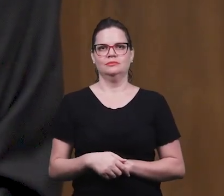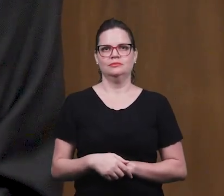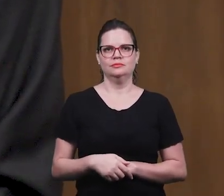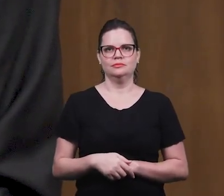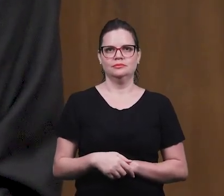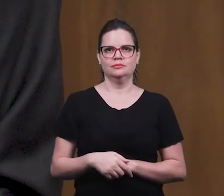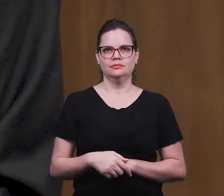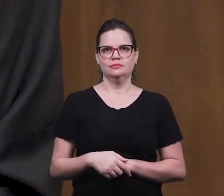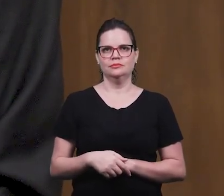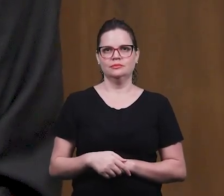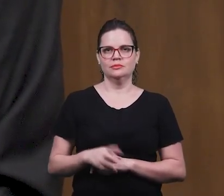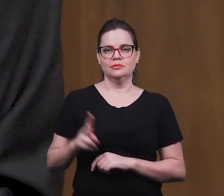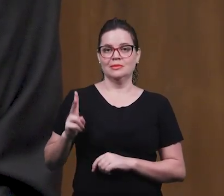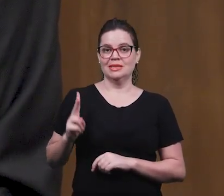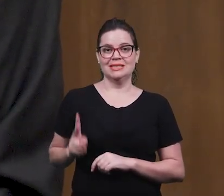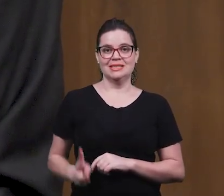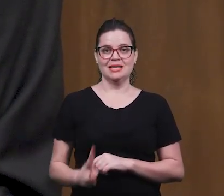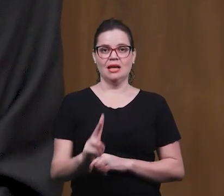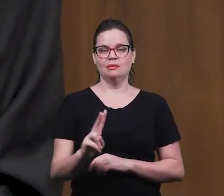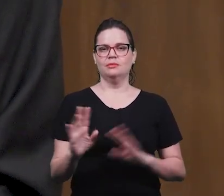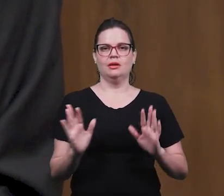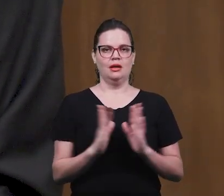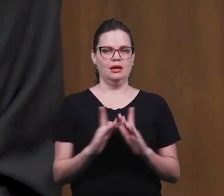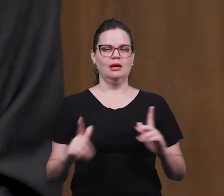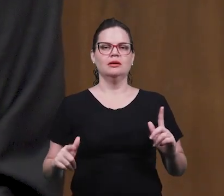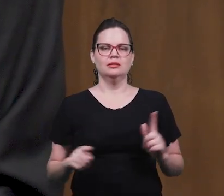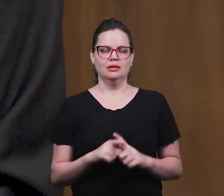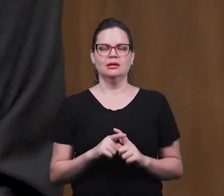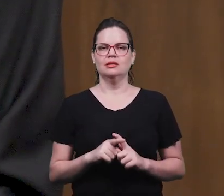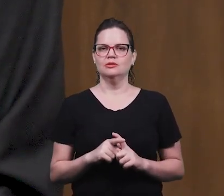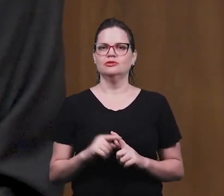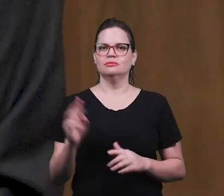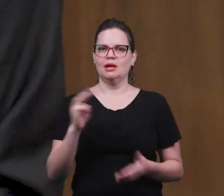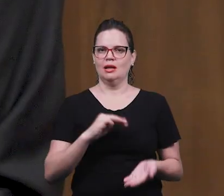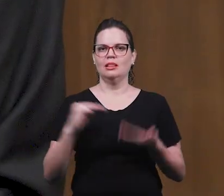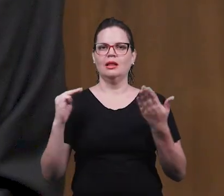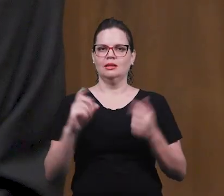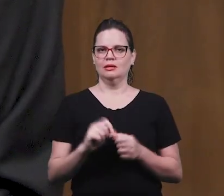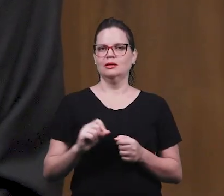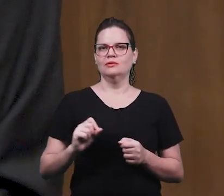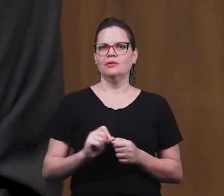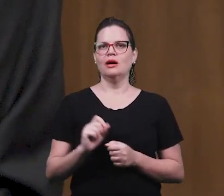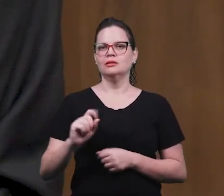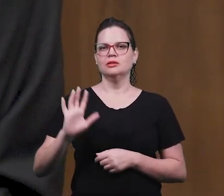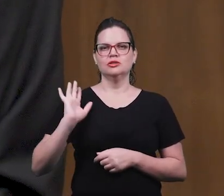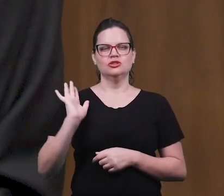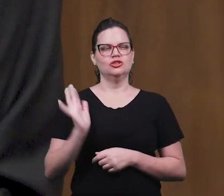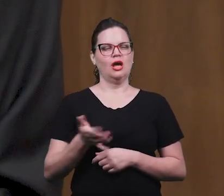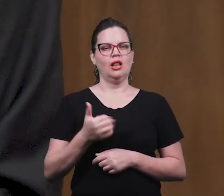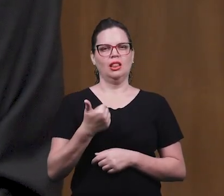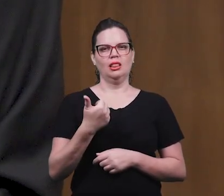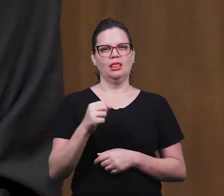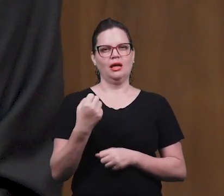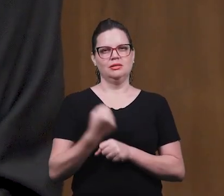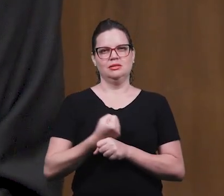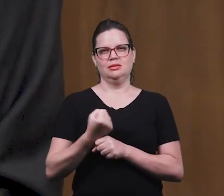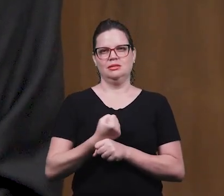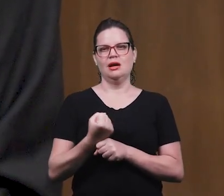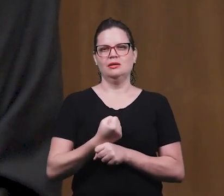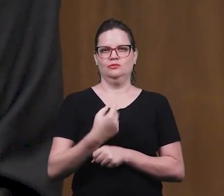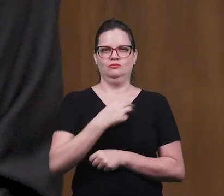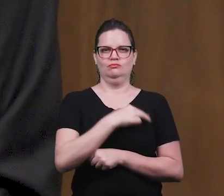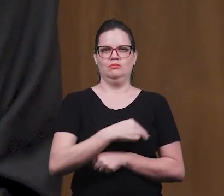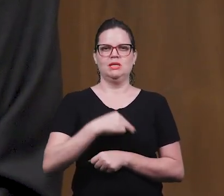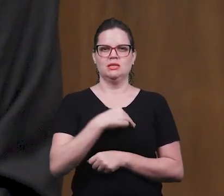irmãos, servos, sempre é da Igreja. A Igreja que conduz esse trabalho. E esse é um trabalho que nós já temos feito aí há quase 10 anos,